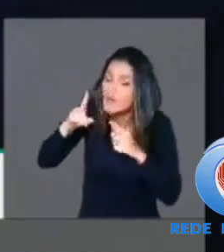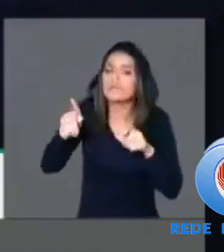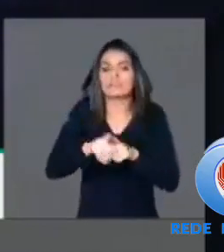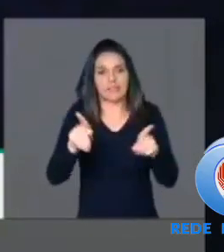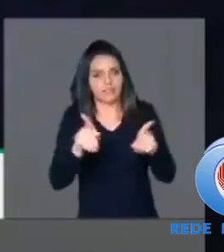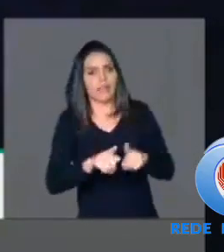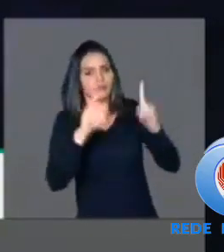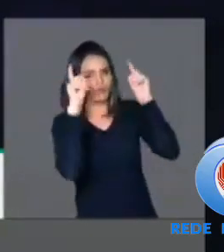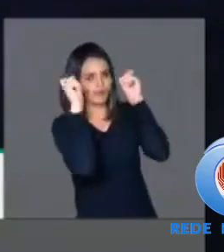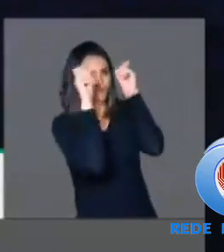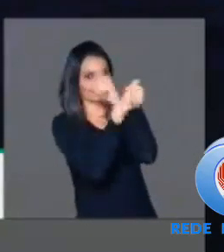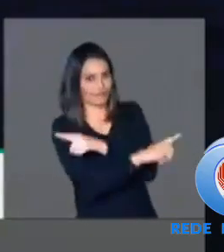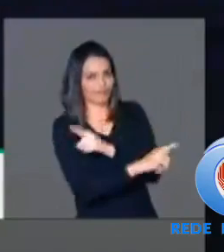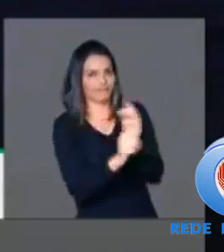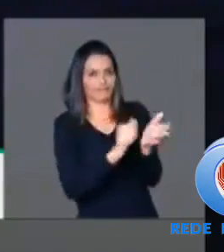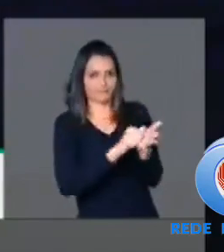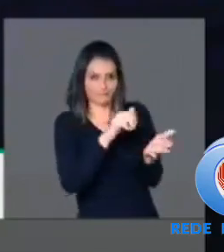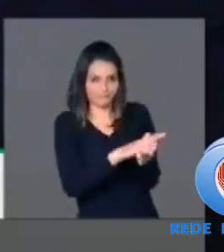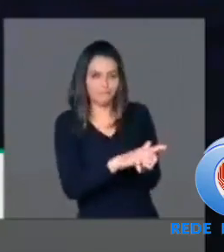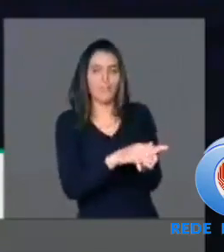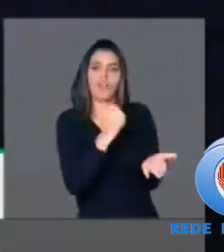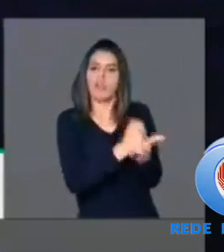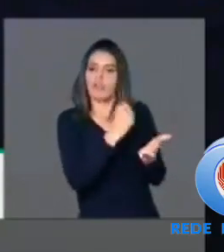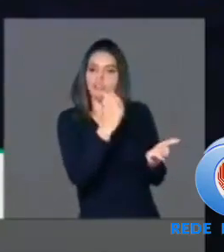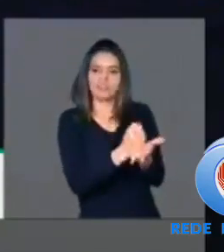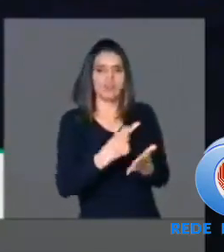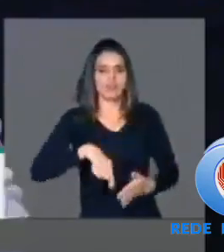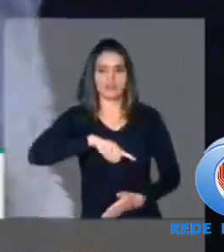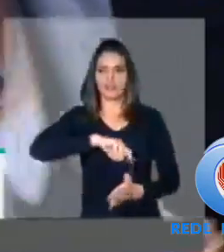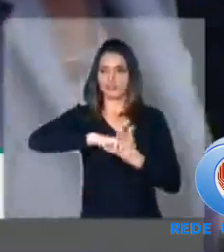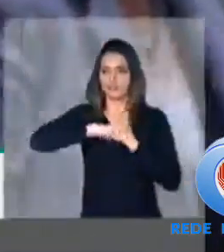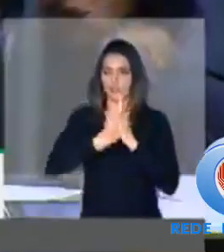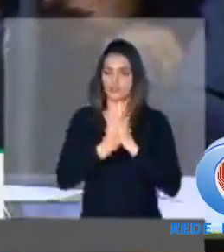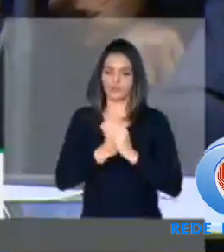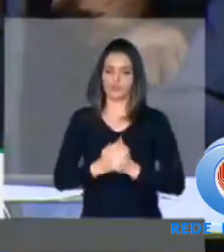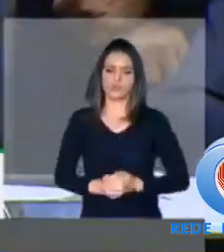da dificuldade de registro, nós votamos obstrução.